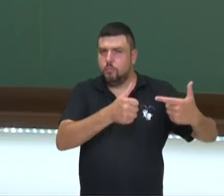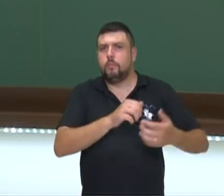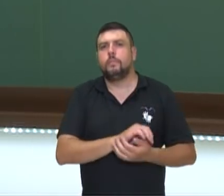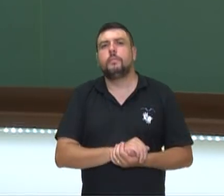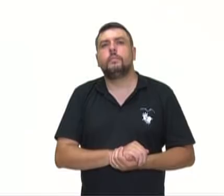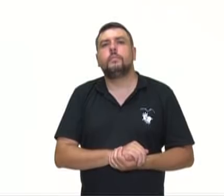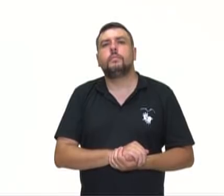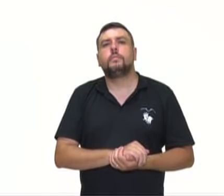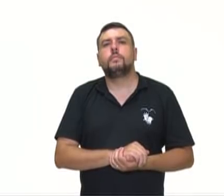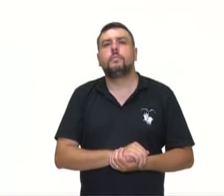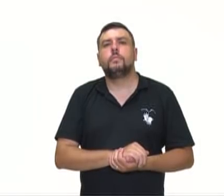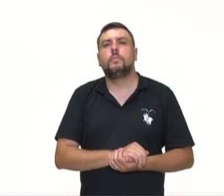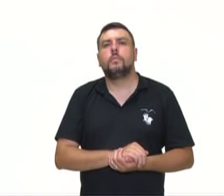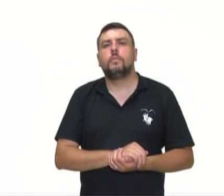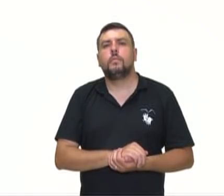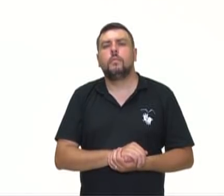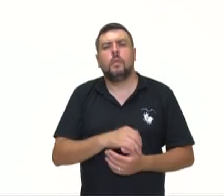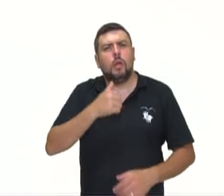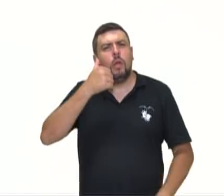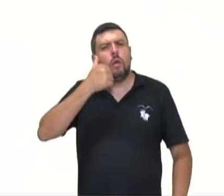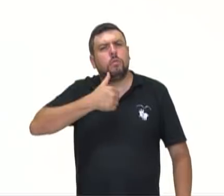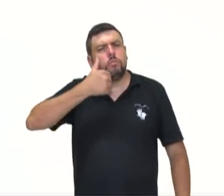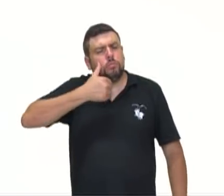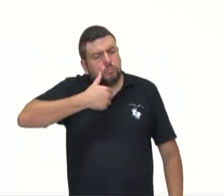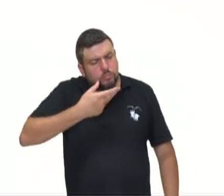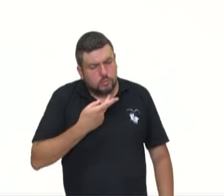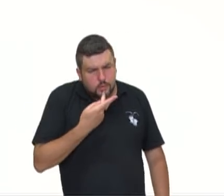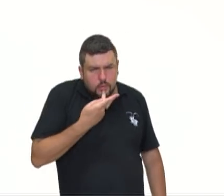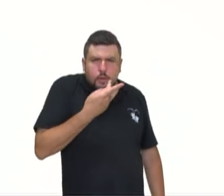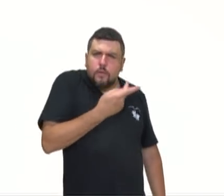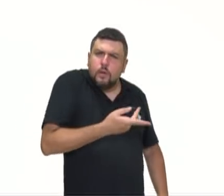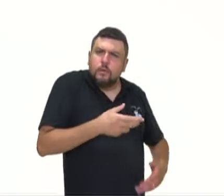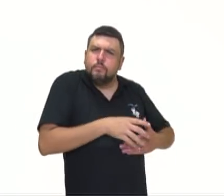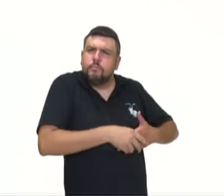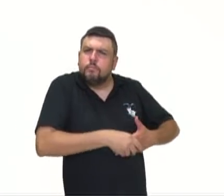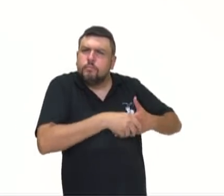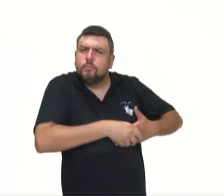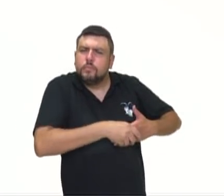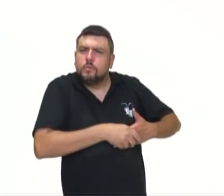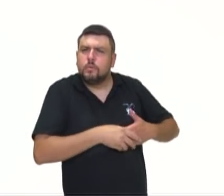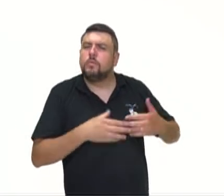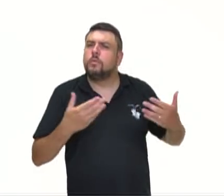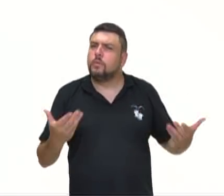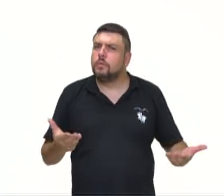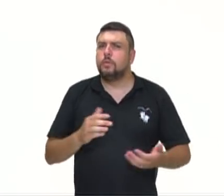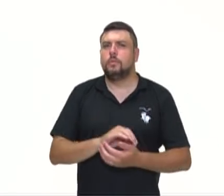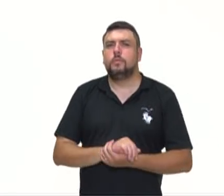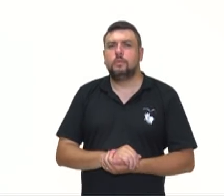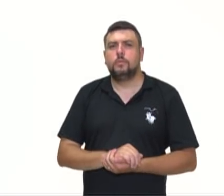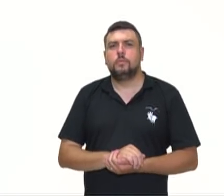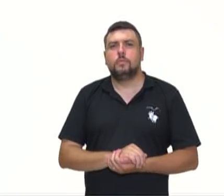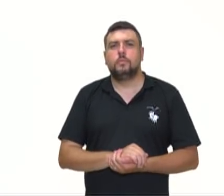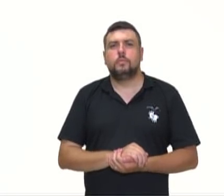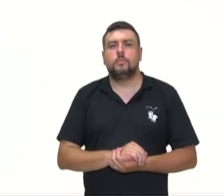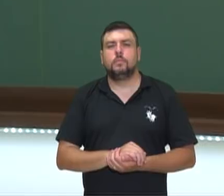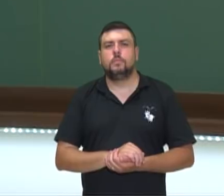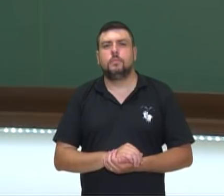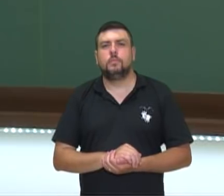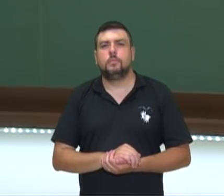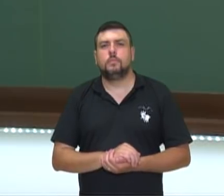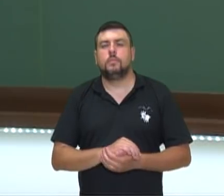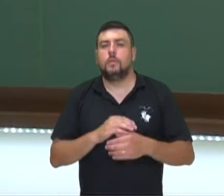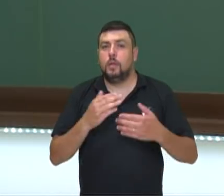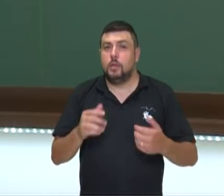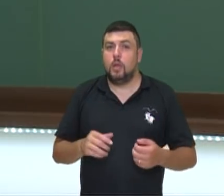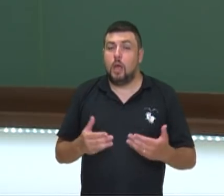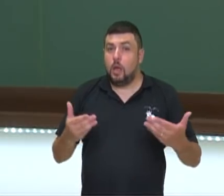olha, o que as meninas dizem para cumprimentar o Snoopy? Eu tenho aqui quatro alternativas, então coloca 2.1, letra A. Eu quero que